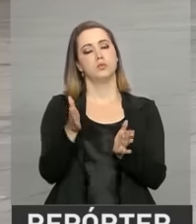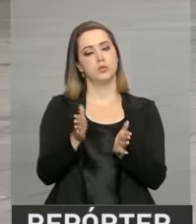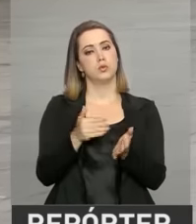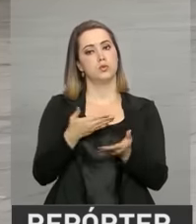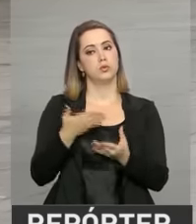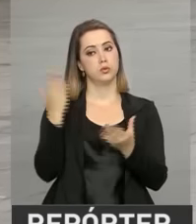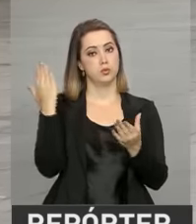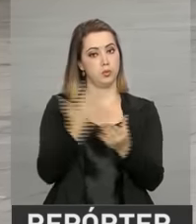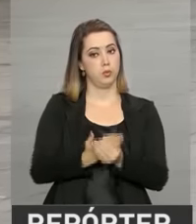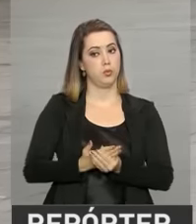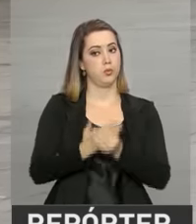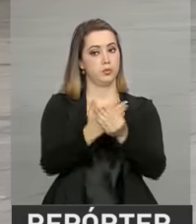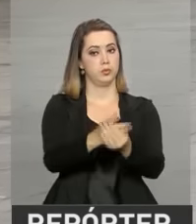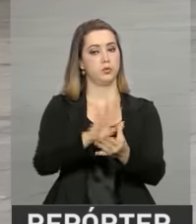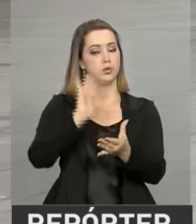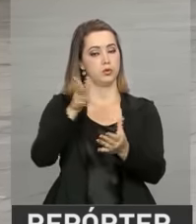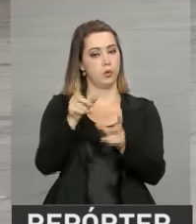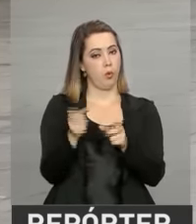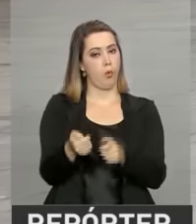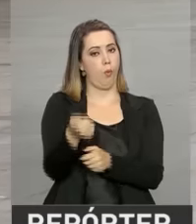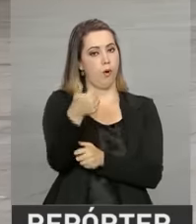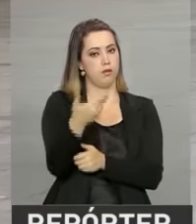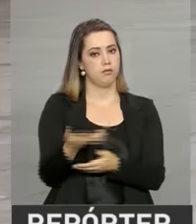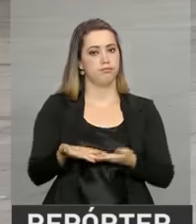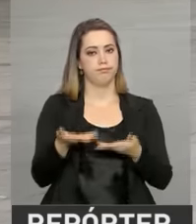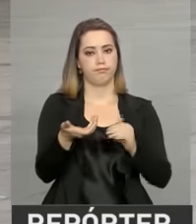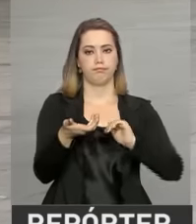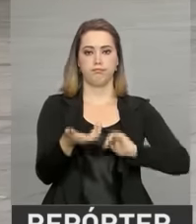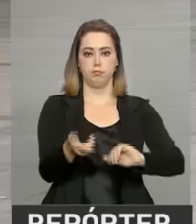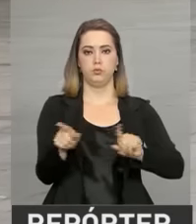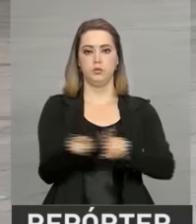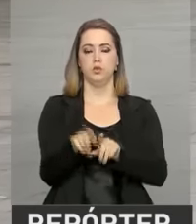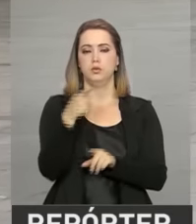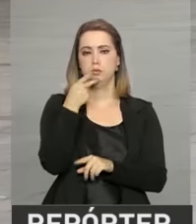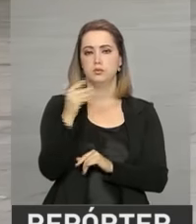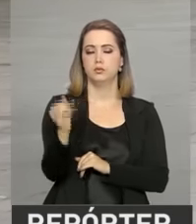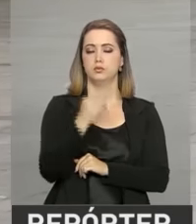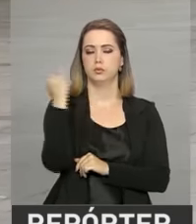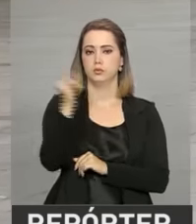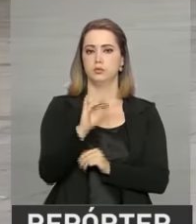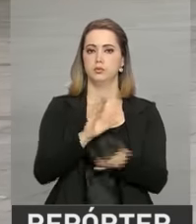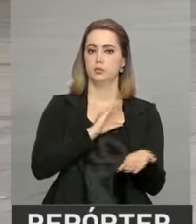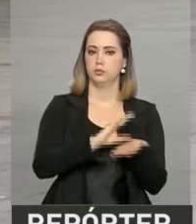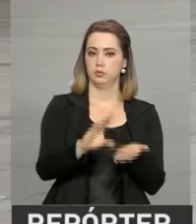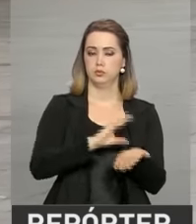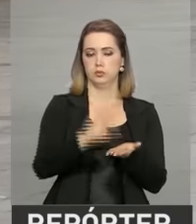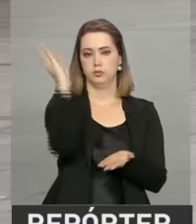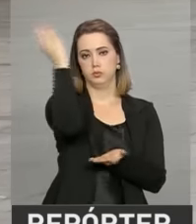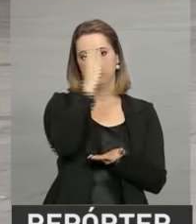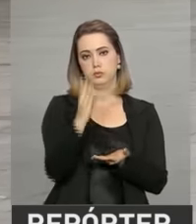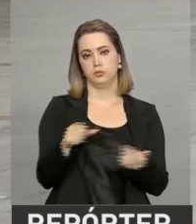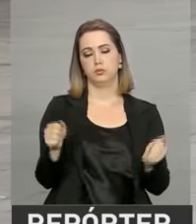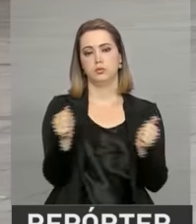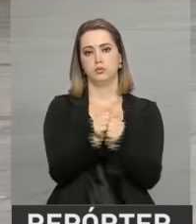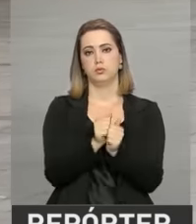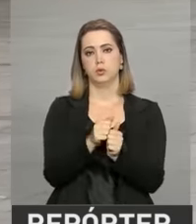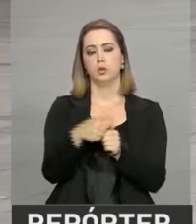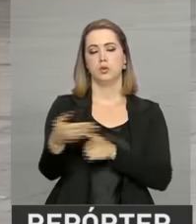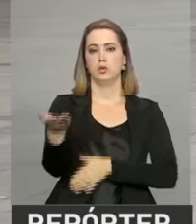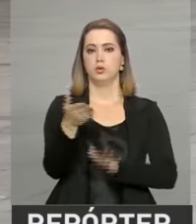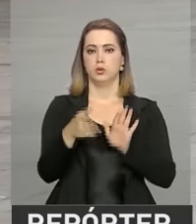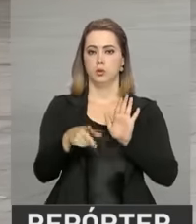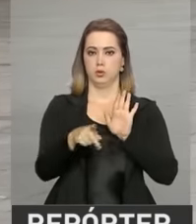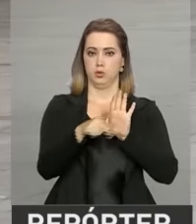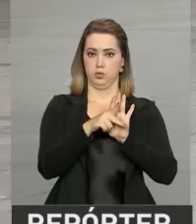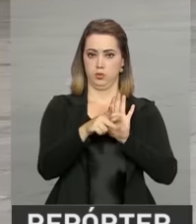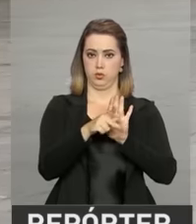encaminhar em breve. E Michel Temer também falou sobre as oportunidades de investimentos no Brasil com o Programa de Parcerias de Investimentos